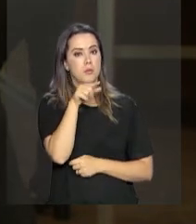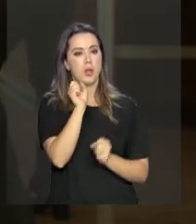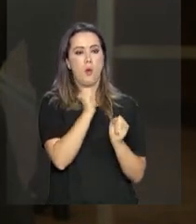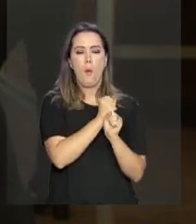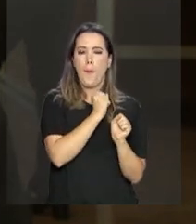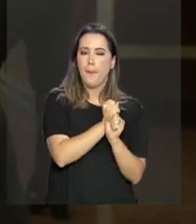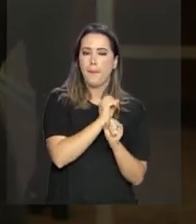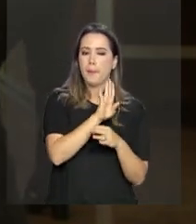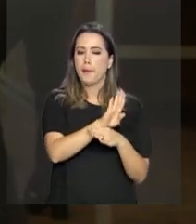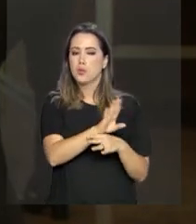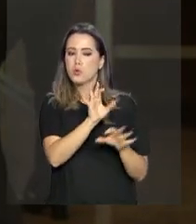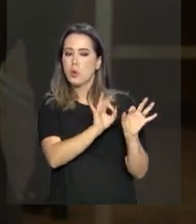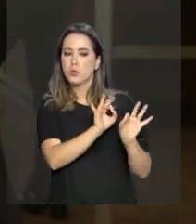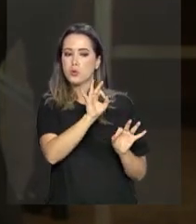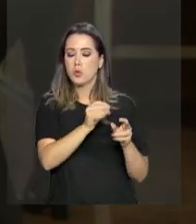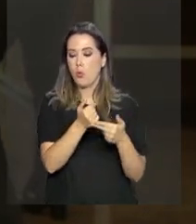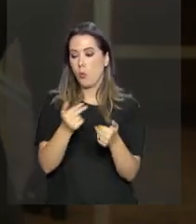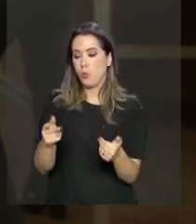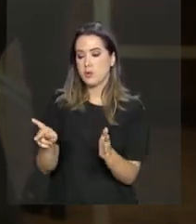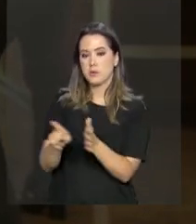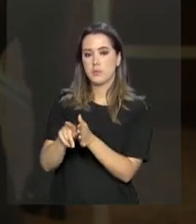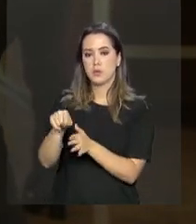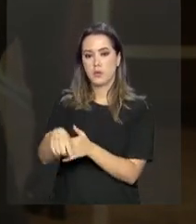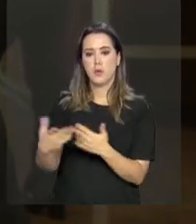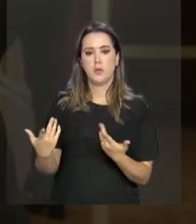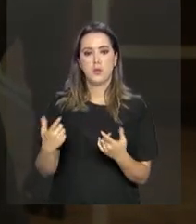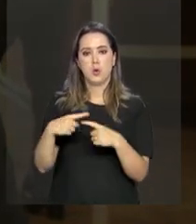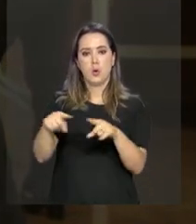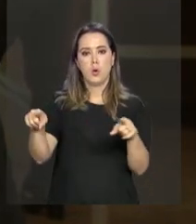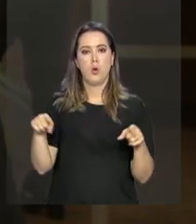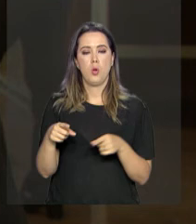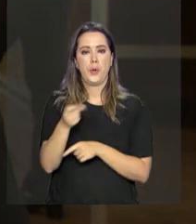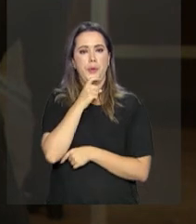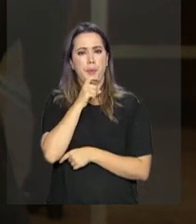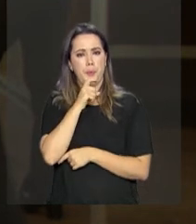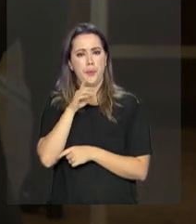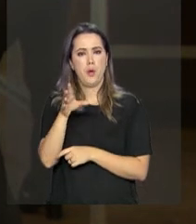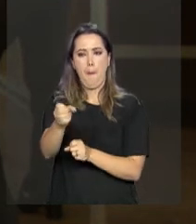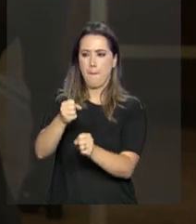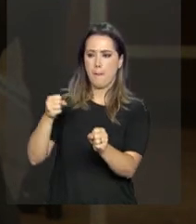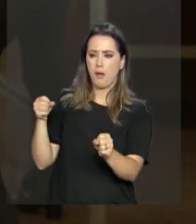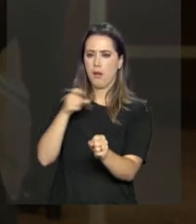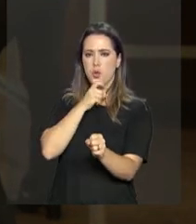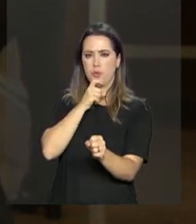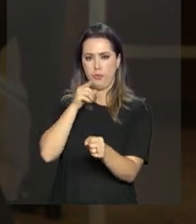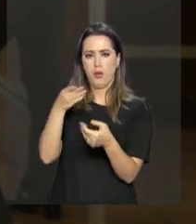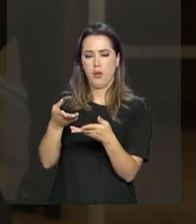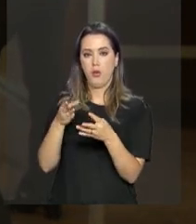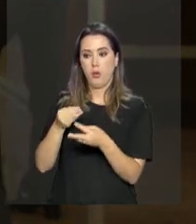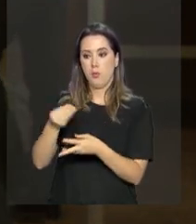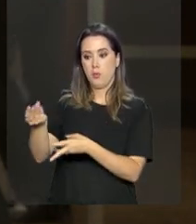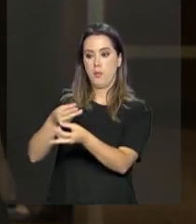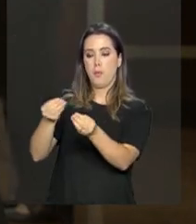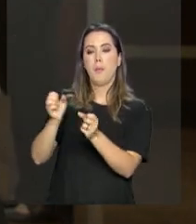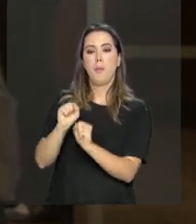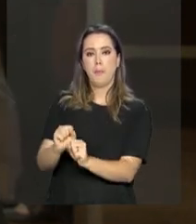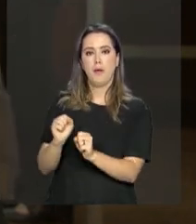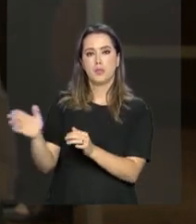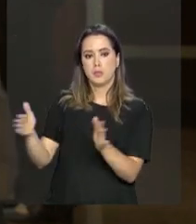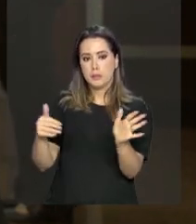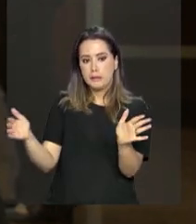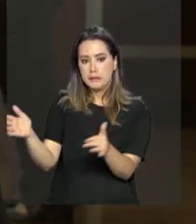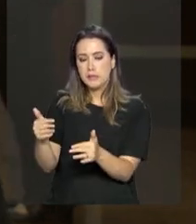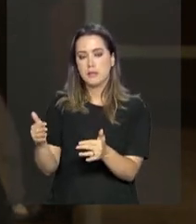obras dos bancos ou também equipamentos como câmara frigorífica, de forma que esses bancos tenham maior capacidade de